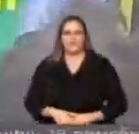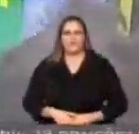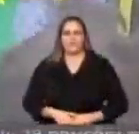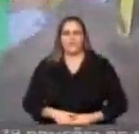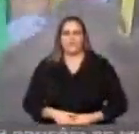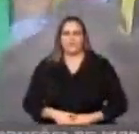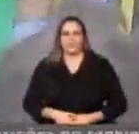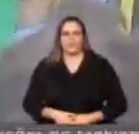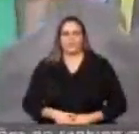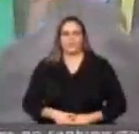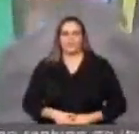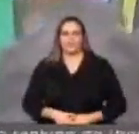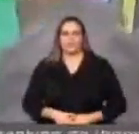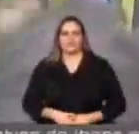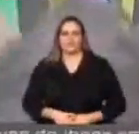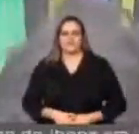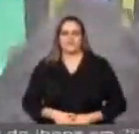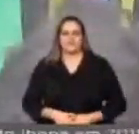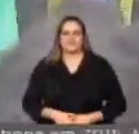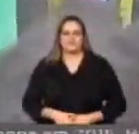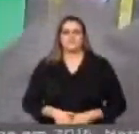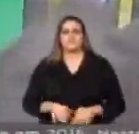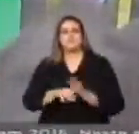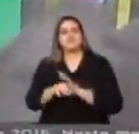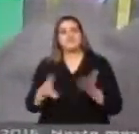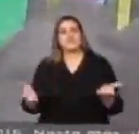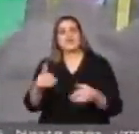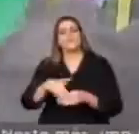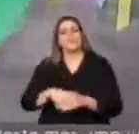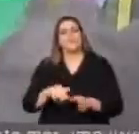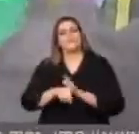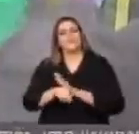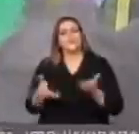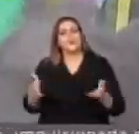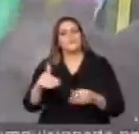deputado? Quando? Como vota, deputado?